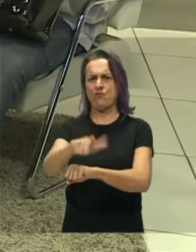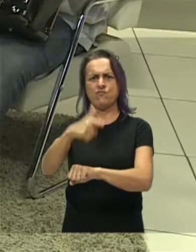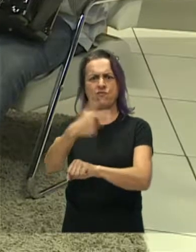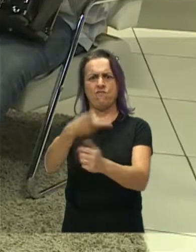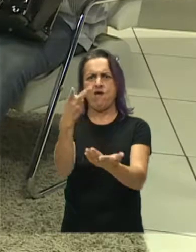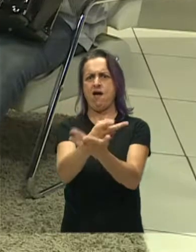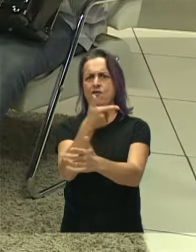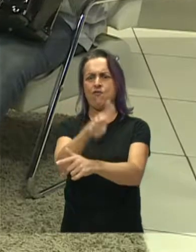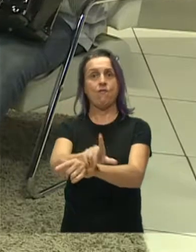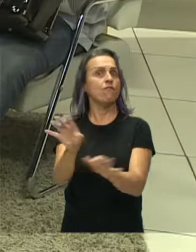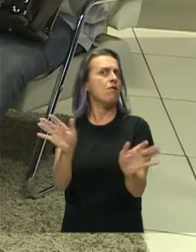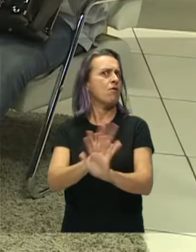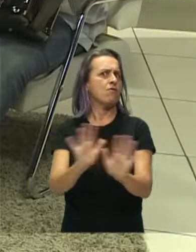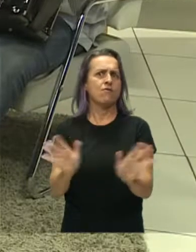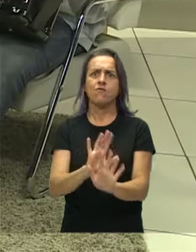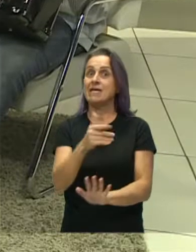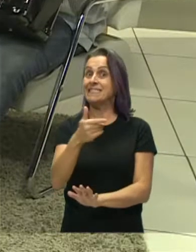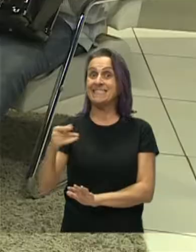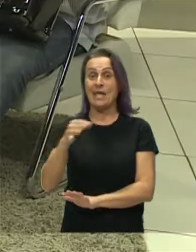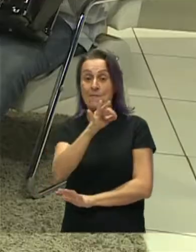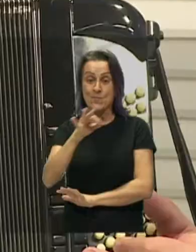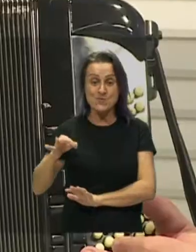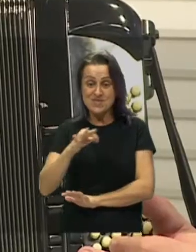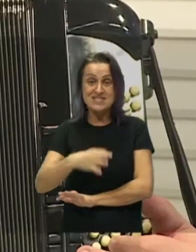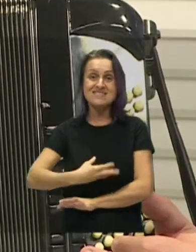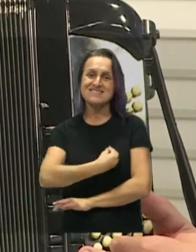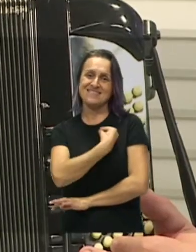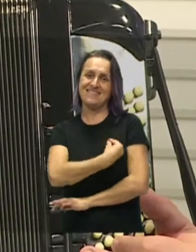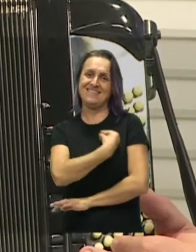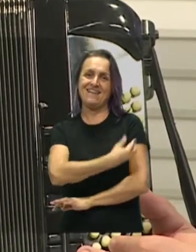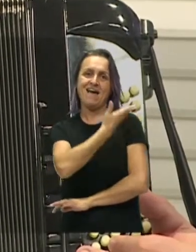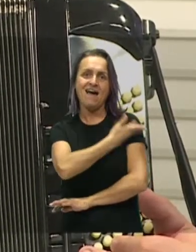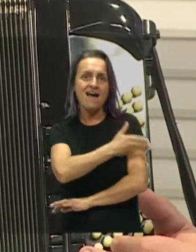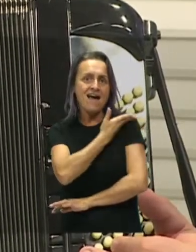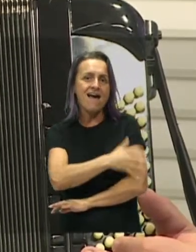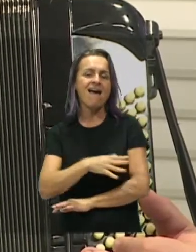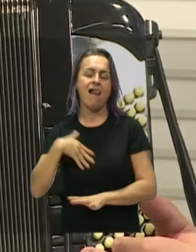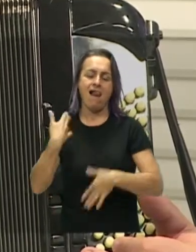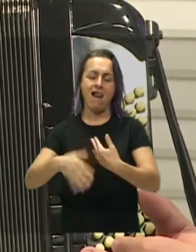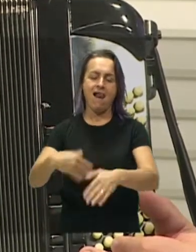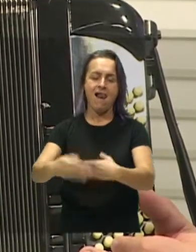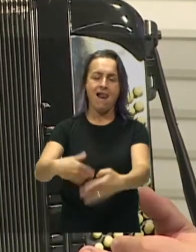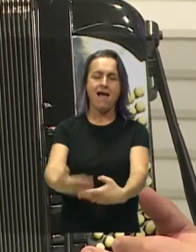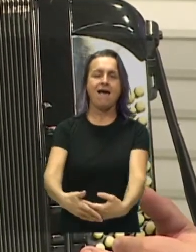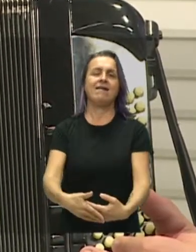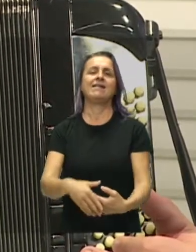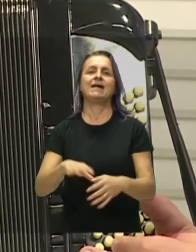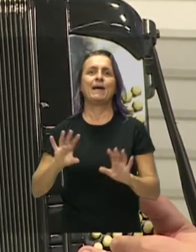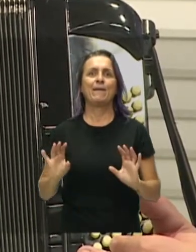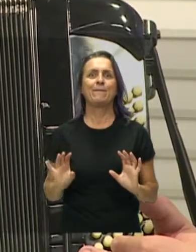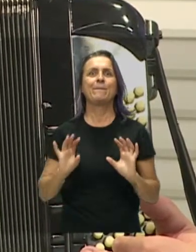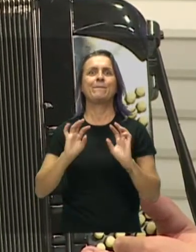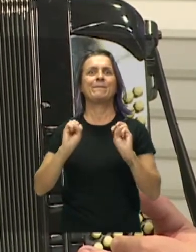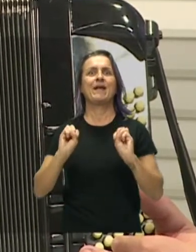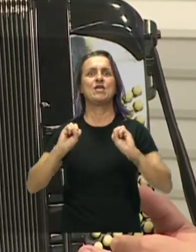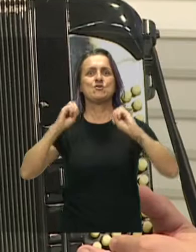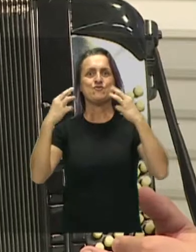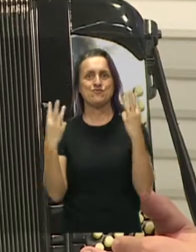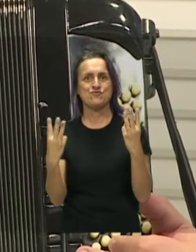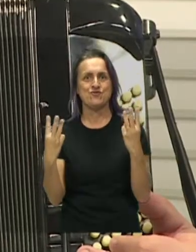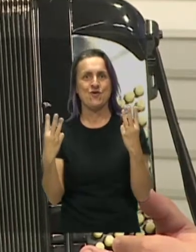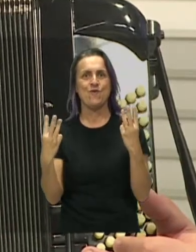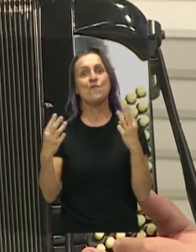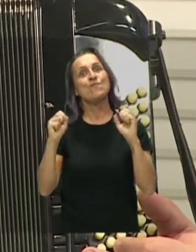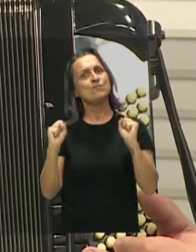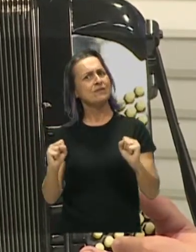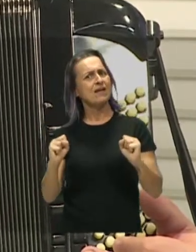altamente 100% ao vivo. A gente ensaiou durante alguns dias para que o show, para que aquelas pessoas que entrassem